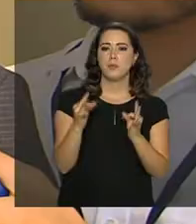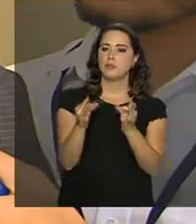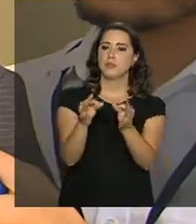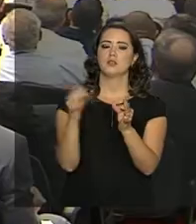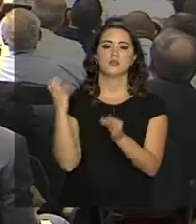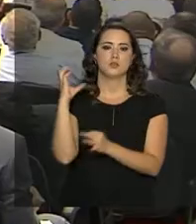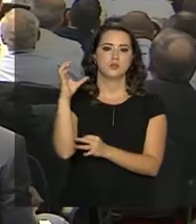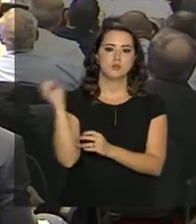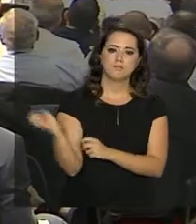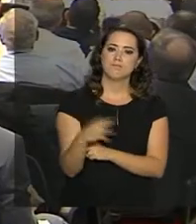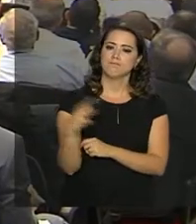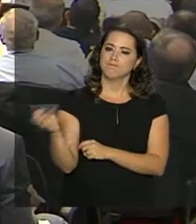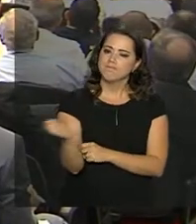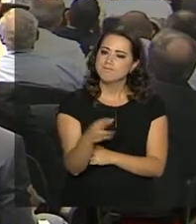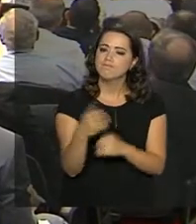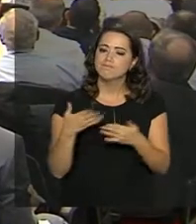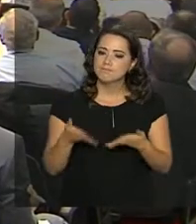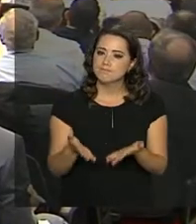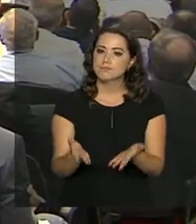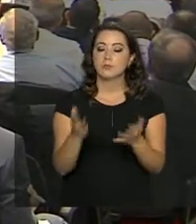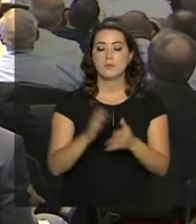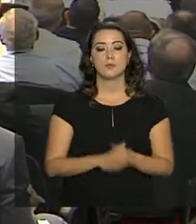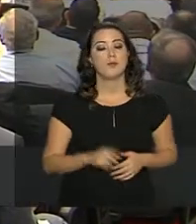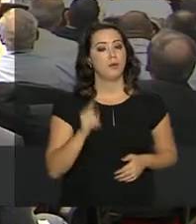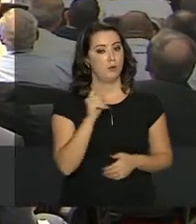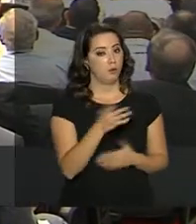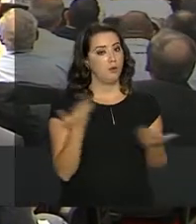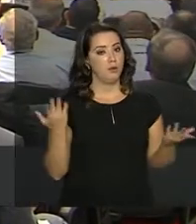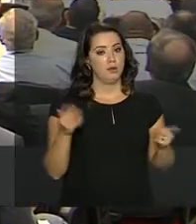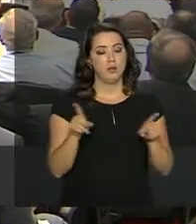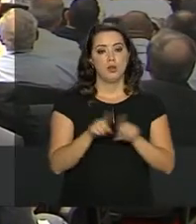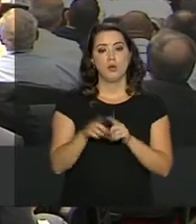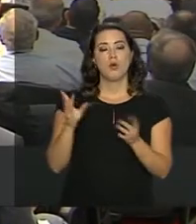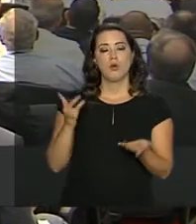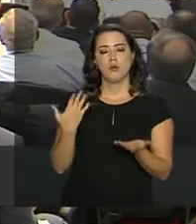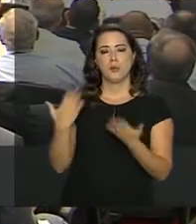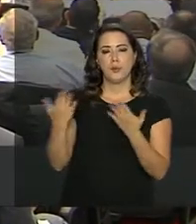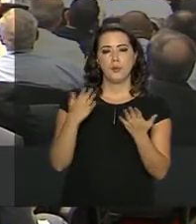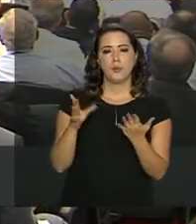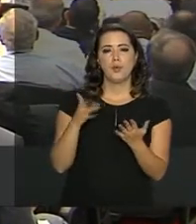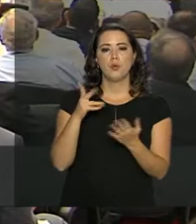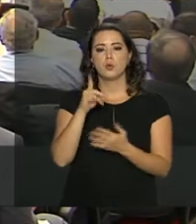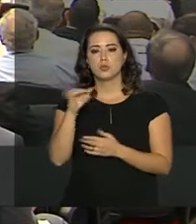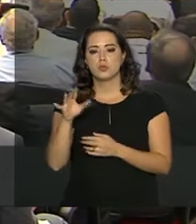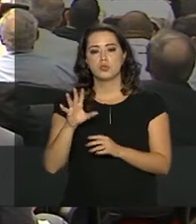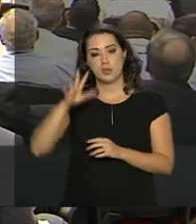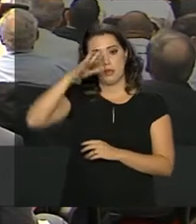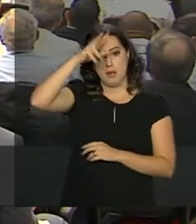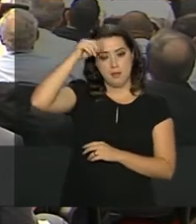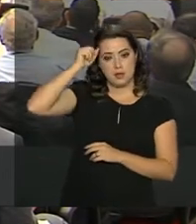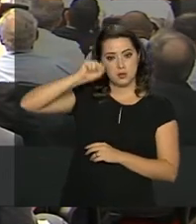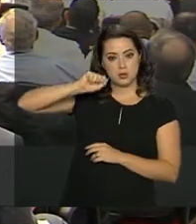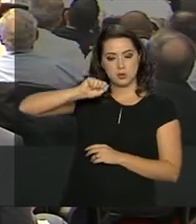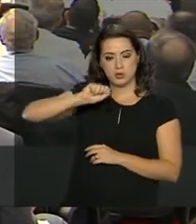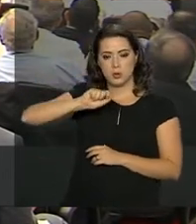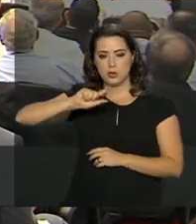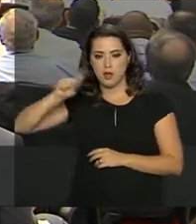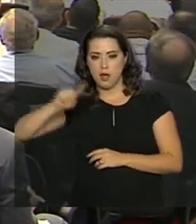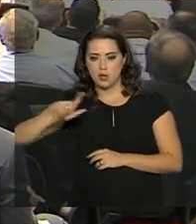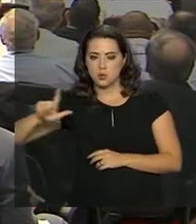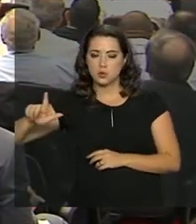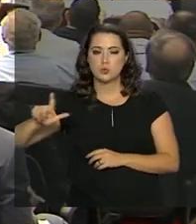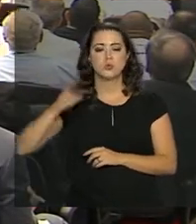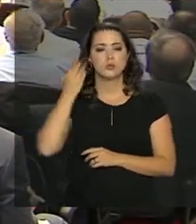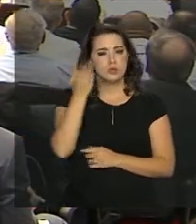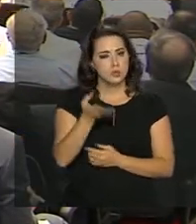e inovação. O simpósio coincide com a celebração do Dia Nacional da Amazônia Azul. A data comemora a demarcação do